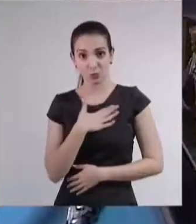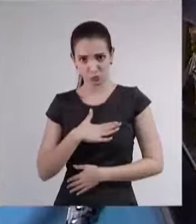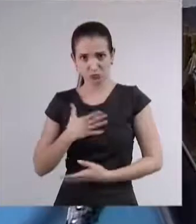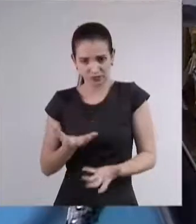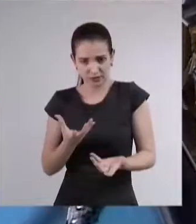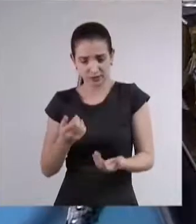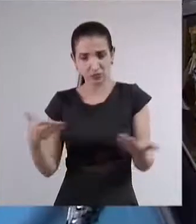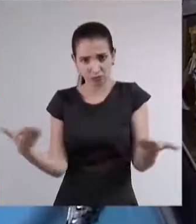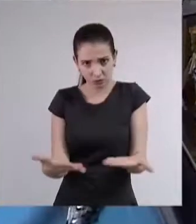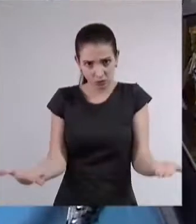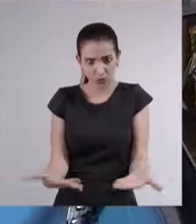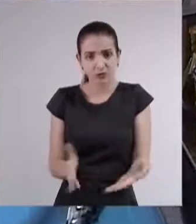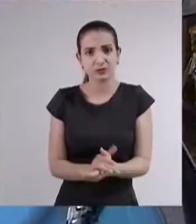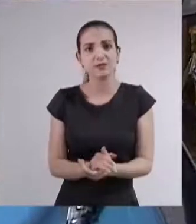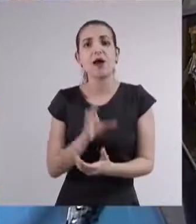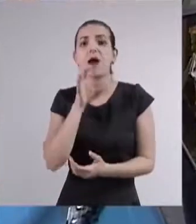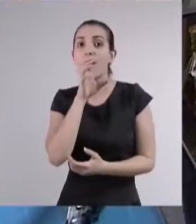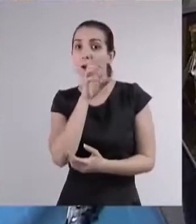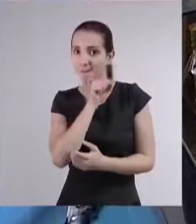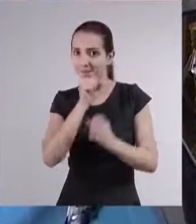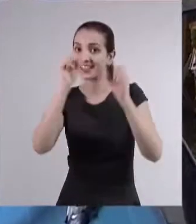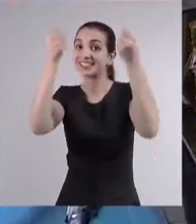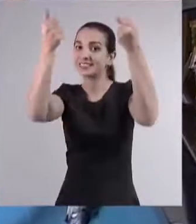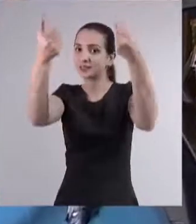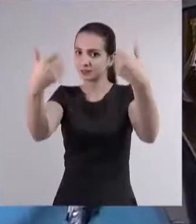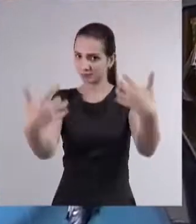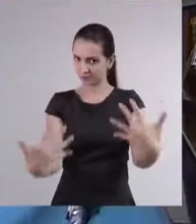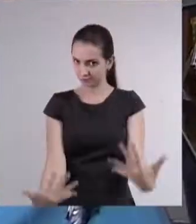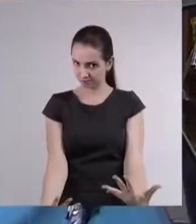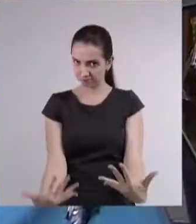uma rápida consideração